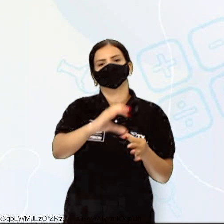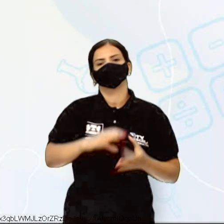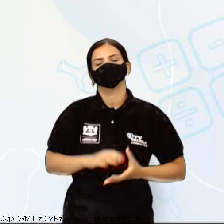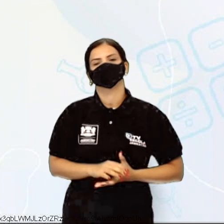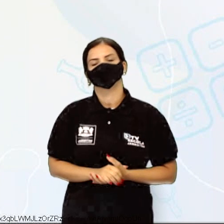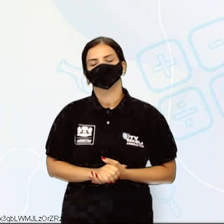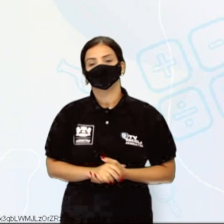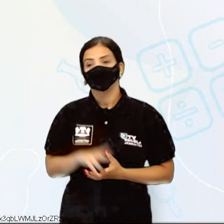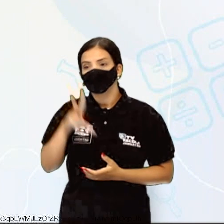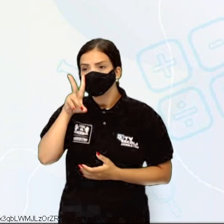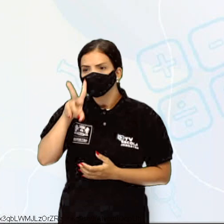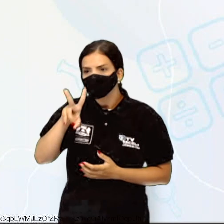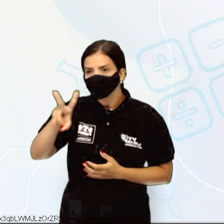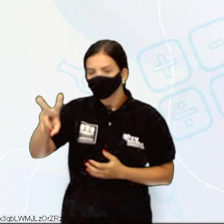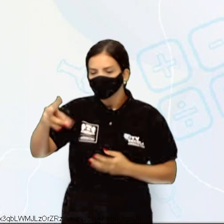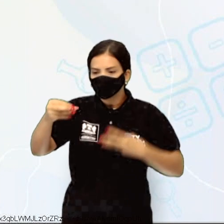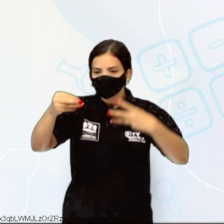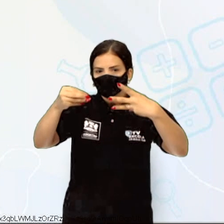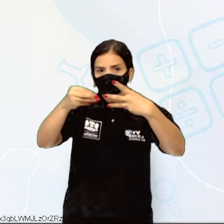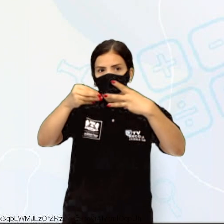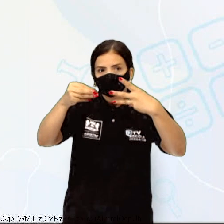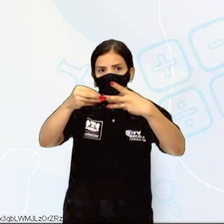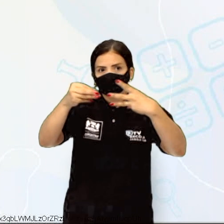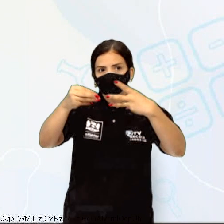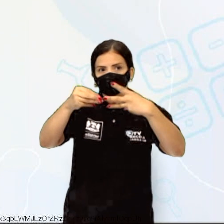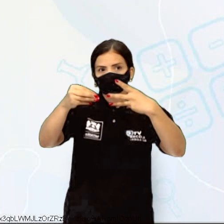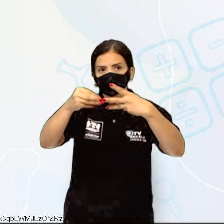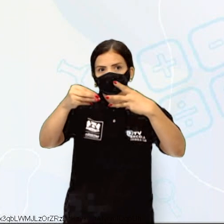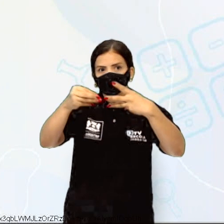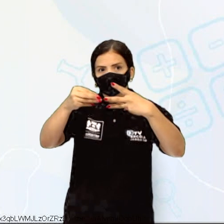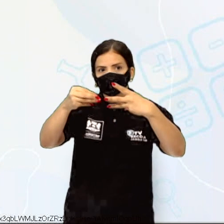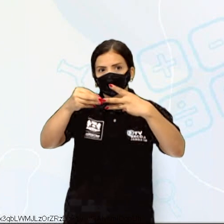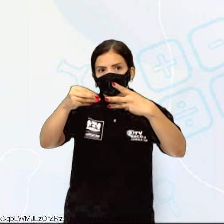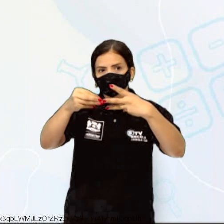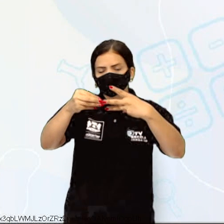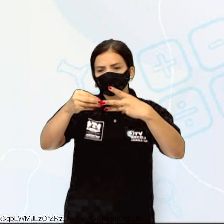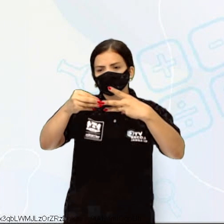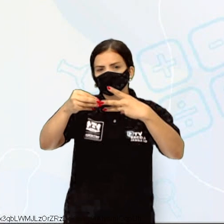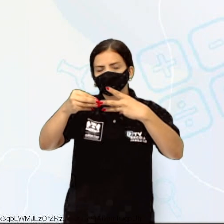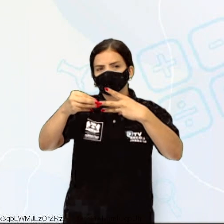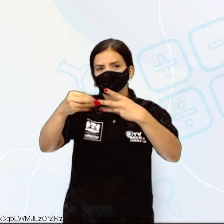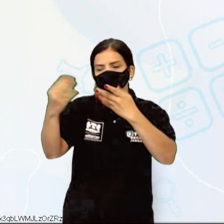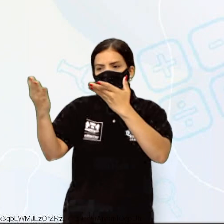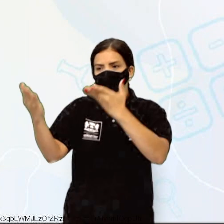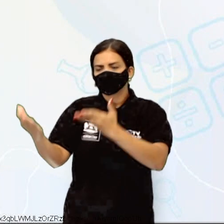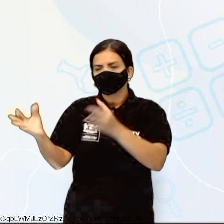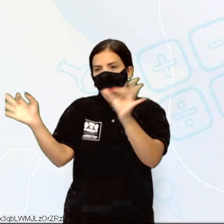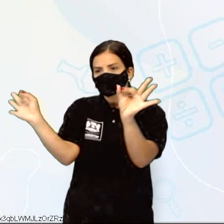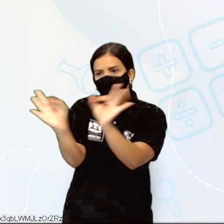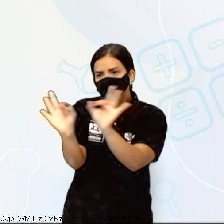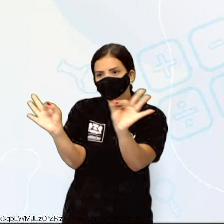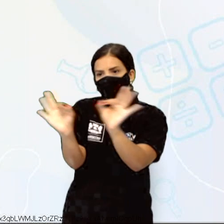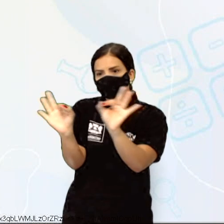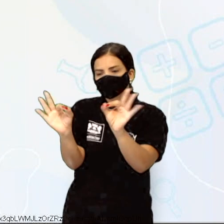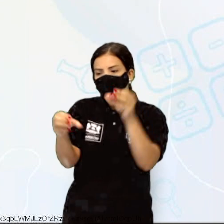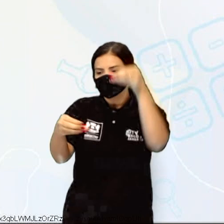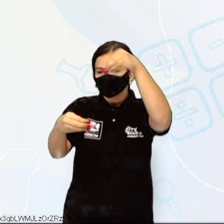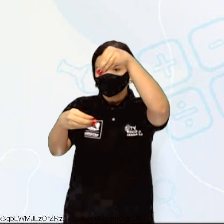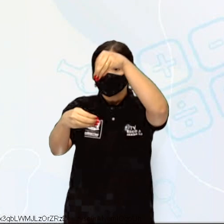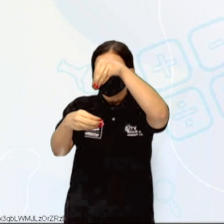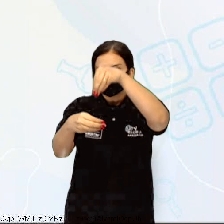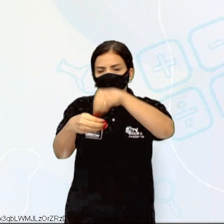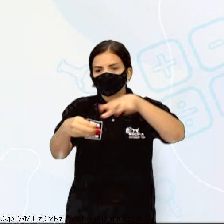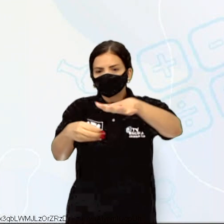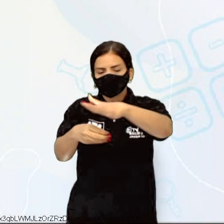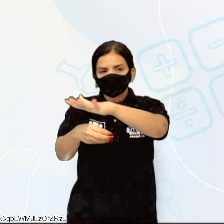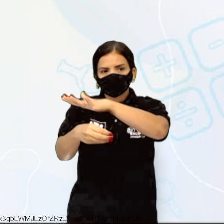Se a gente for observar as células procariontes, a gente vai observar que elas são muito mais simples. Dentro do seu citoplasma, a